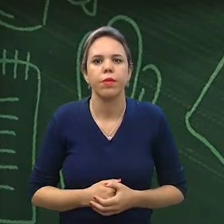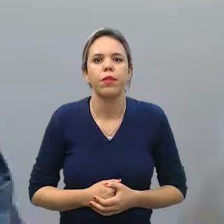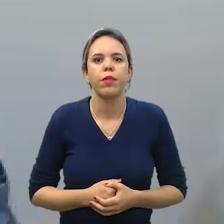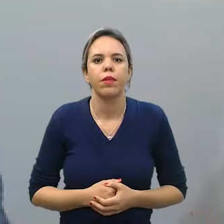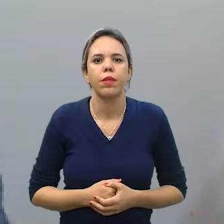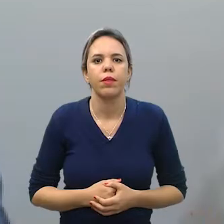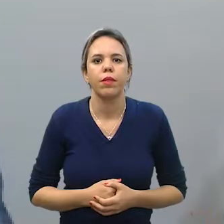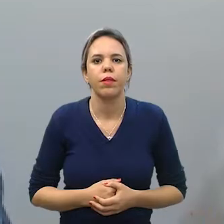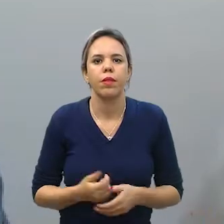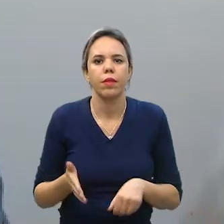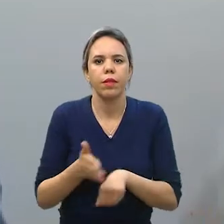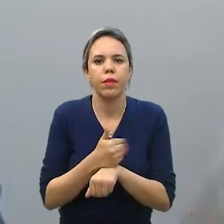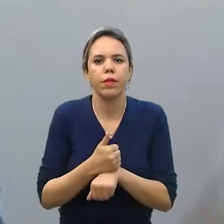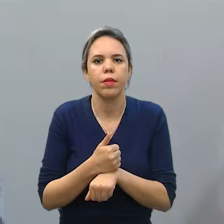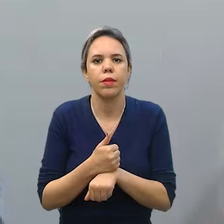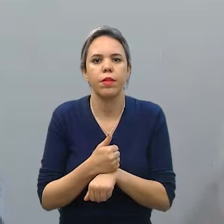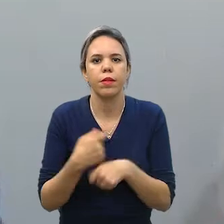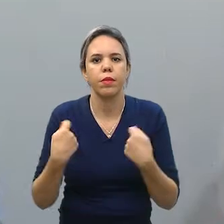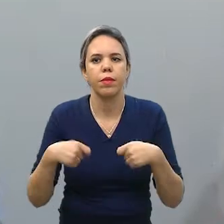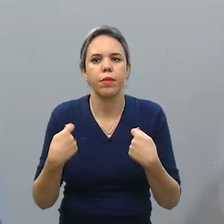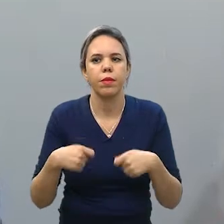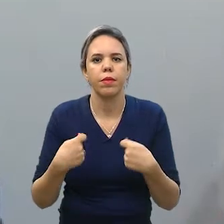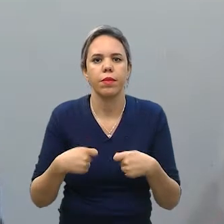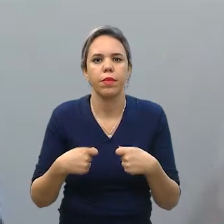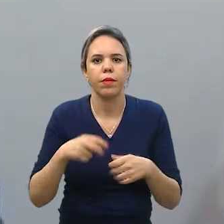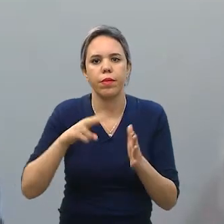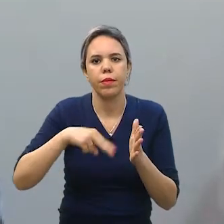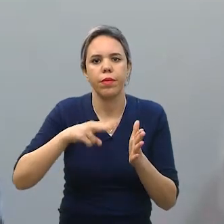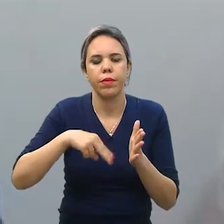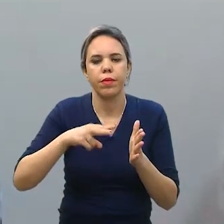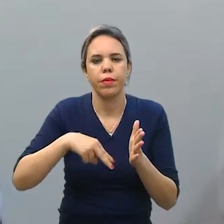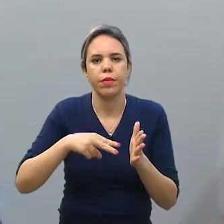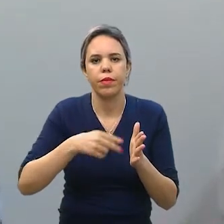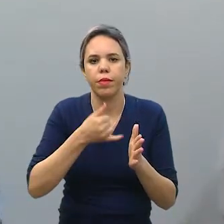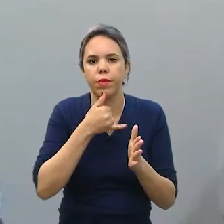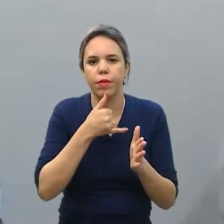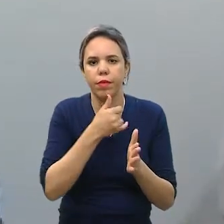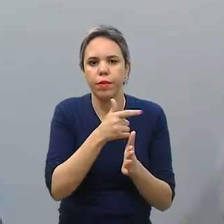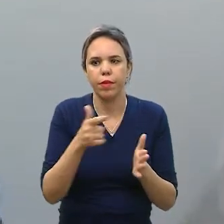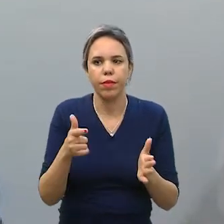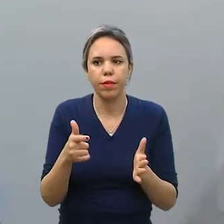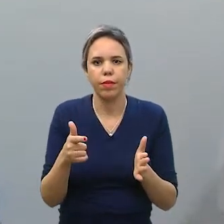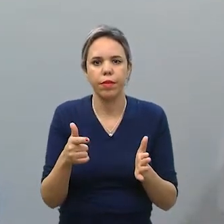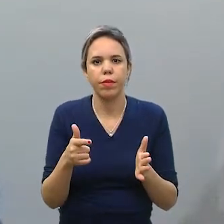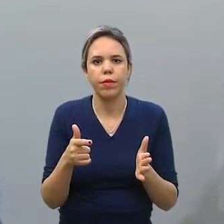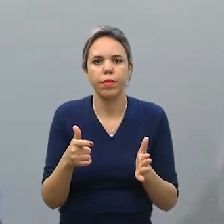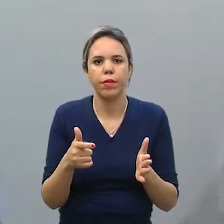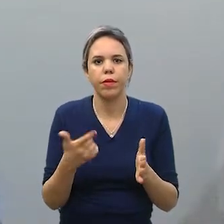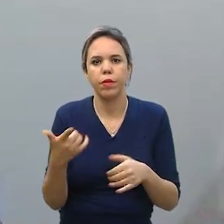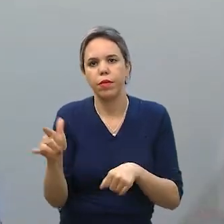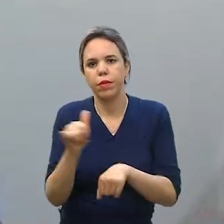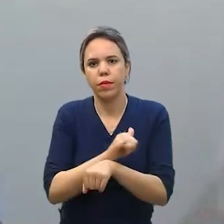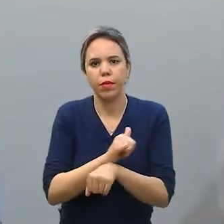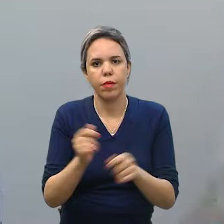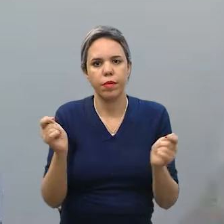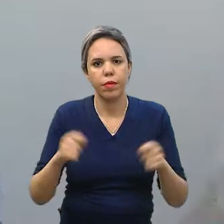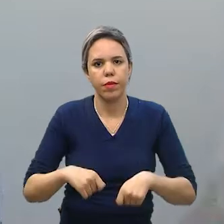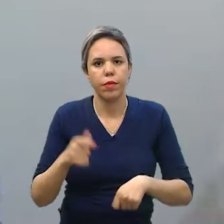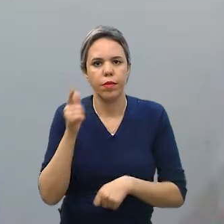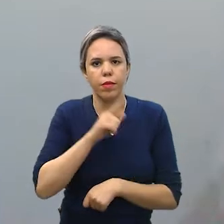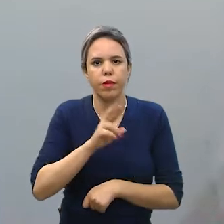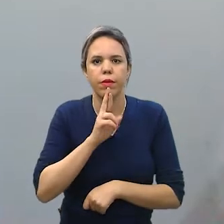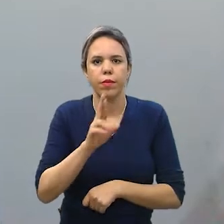Bom, antes de mais nada é necessário ler a obra, né? Infelizmente não tem um atalho que seja possível para você